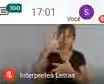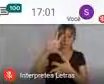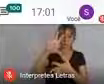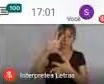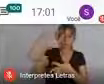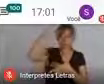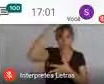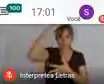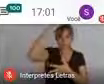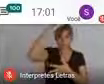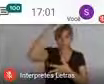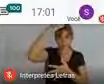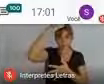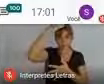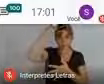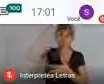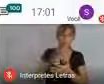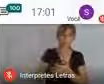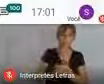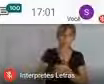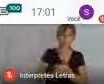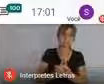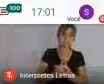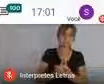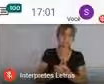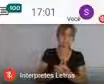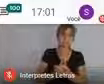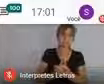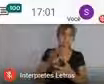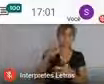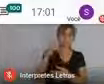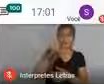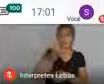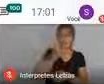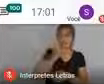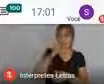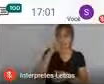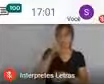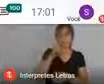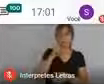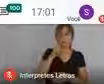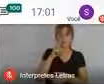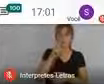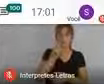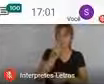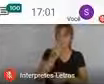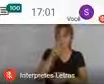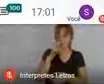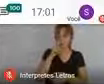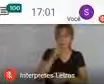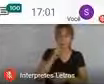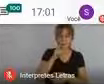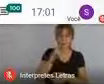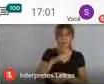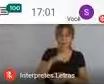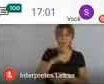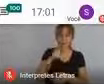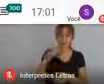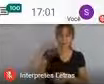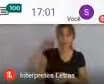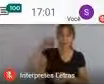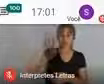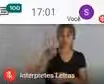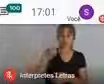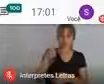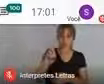de localização, né? O Pará, o Brasil, e aqui em amarelo, não sei se vocês conseguem visualizar, a gente tem justamente a região Nordeste, a